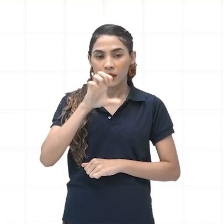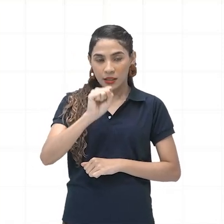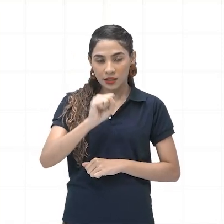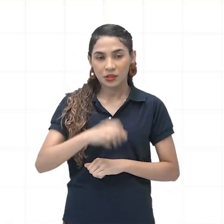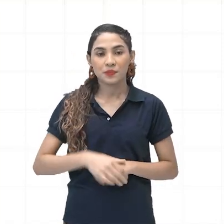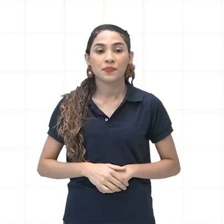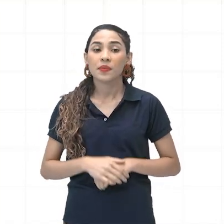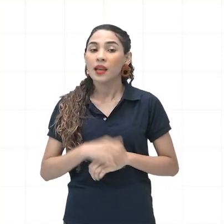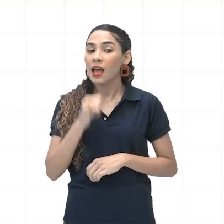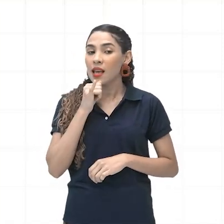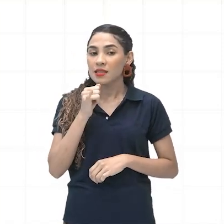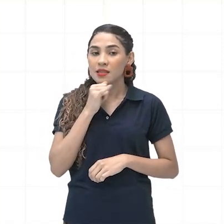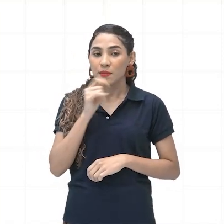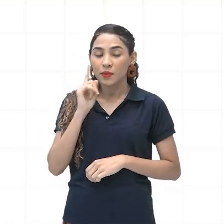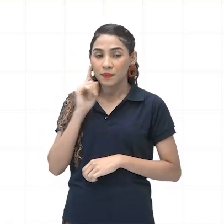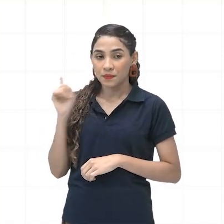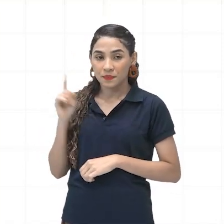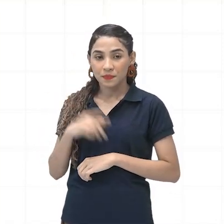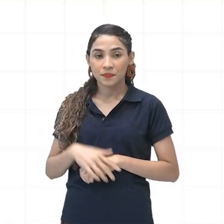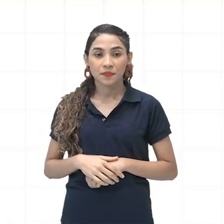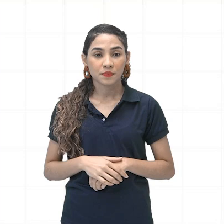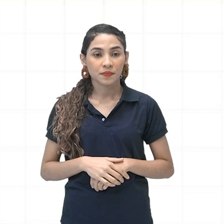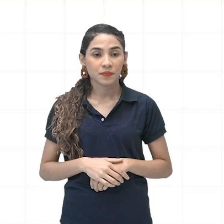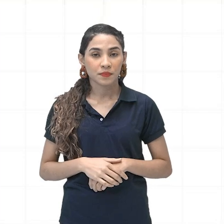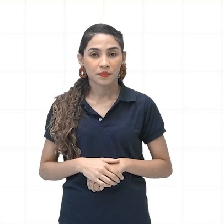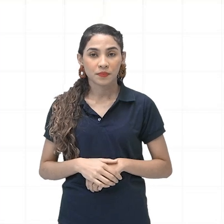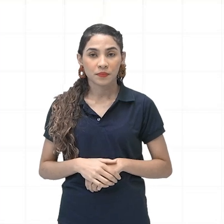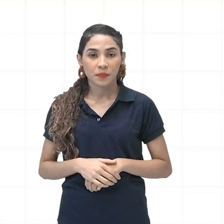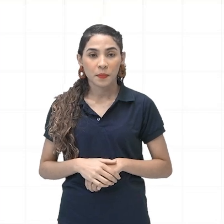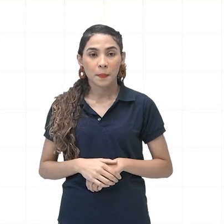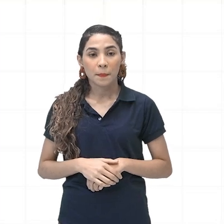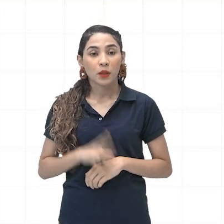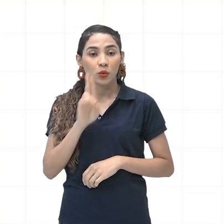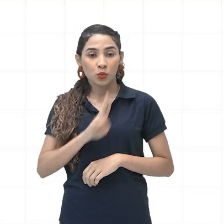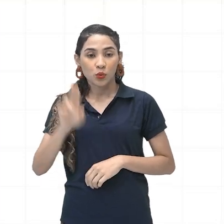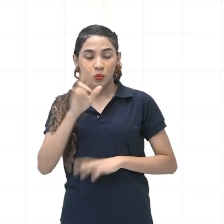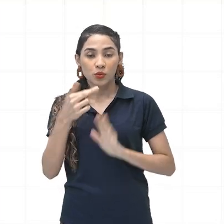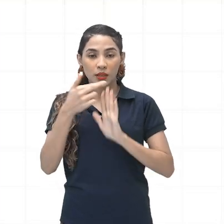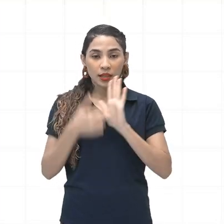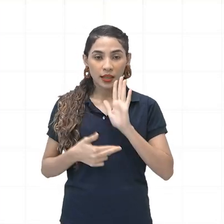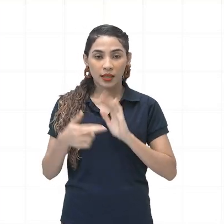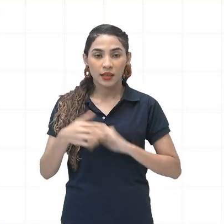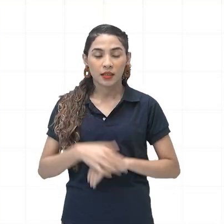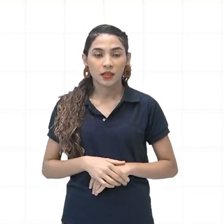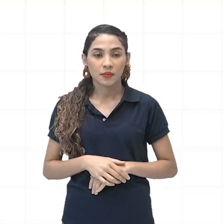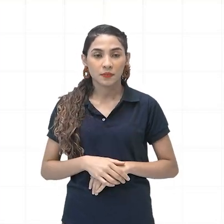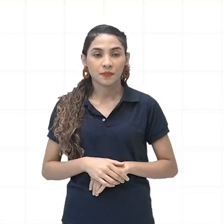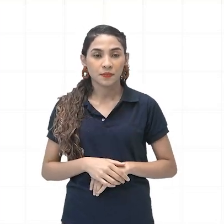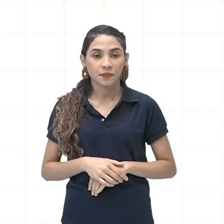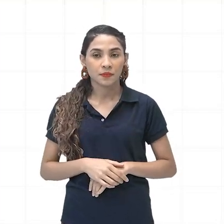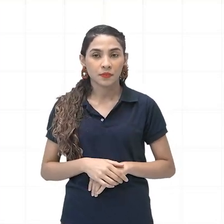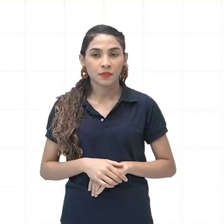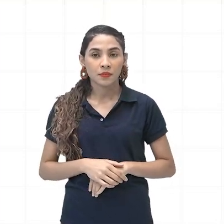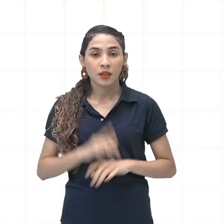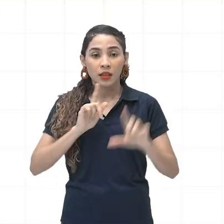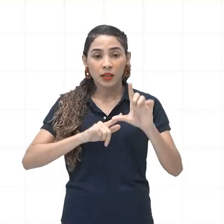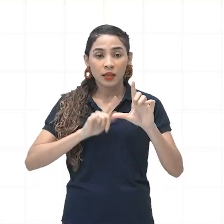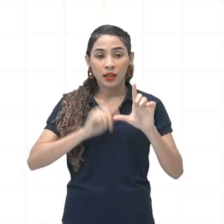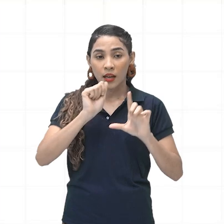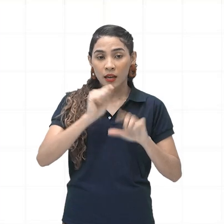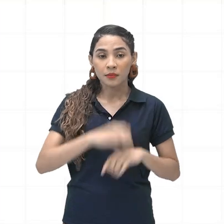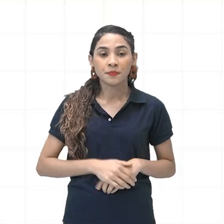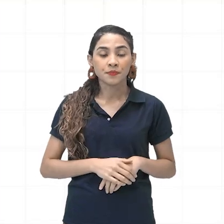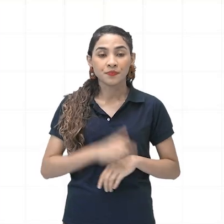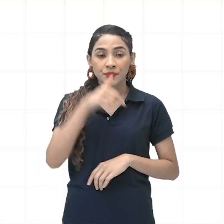ver aqui, então, exemplos numéricos da aplicação dessa propriedade. Olha só. Letra A,